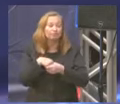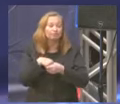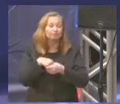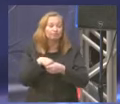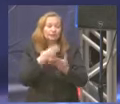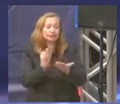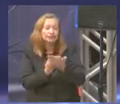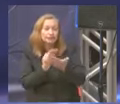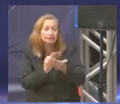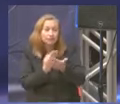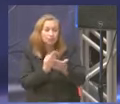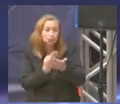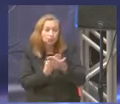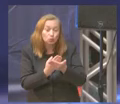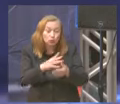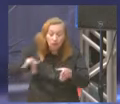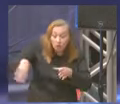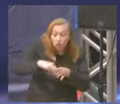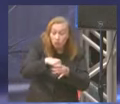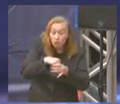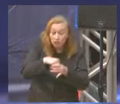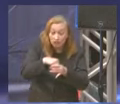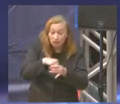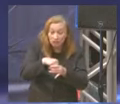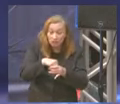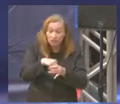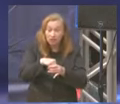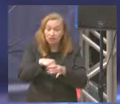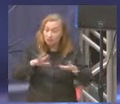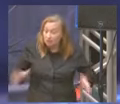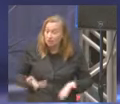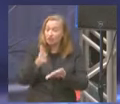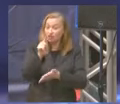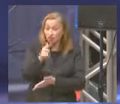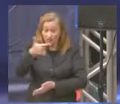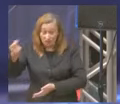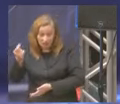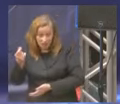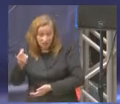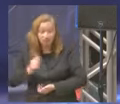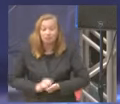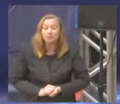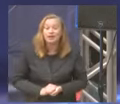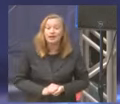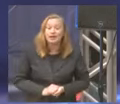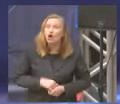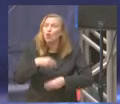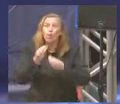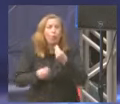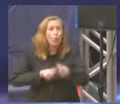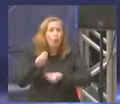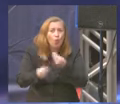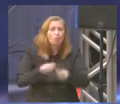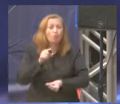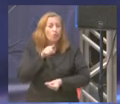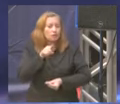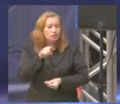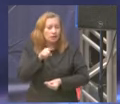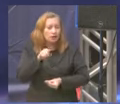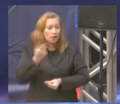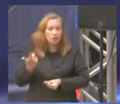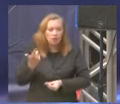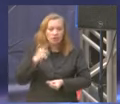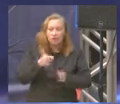desse estudo que está sendo incorporado aí nas iniciativas do G20, tá? É como é que você traz